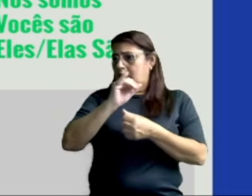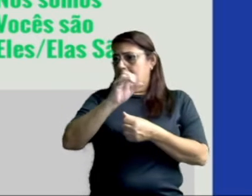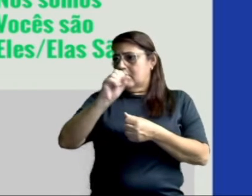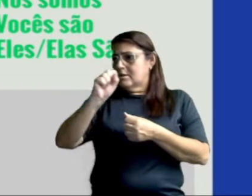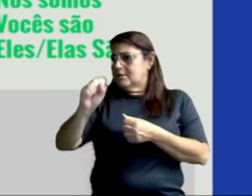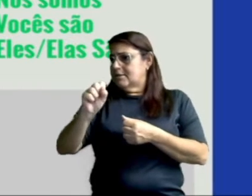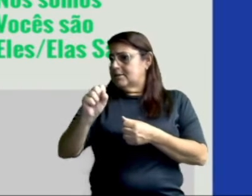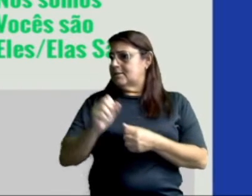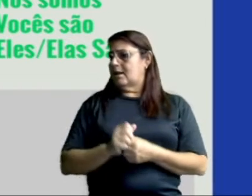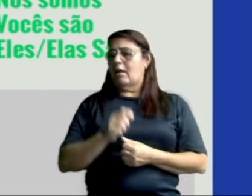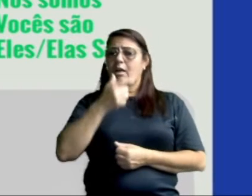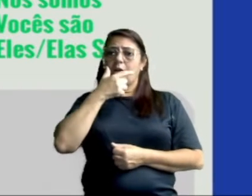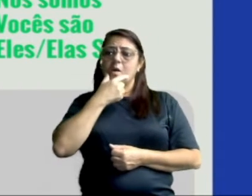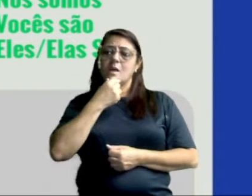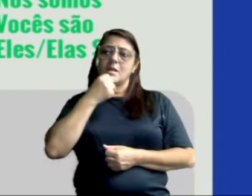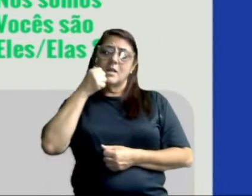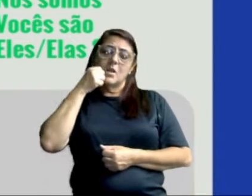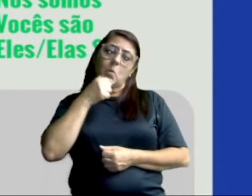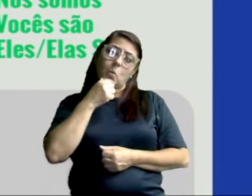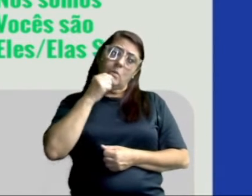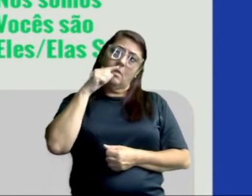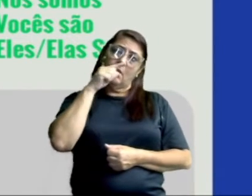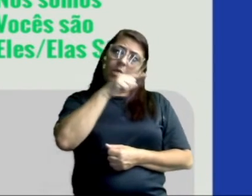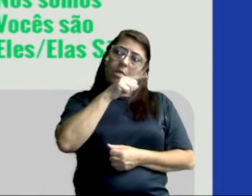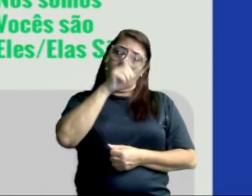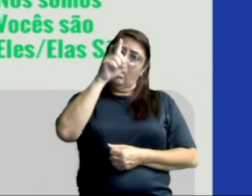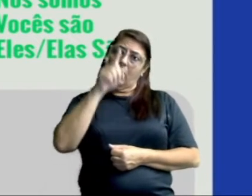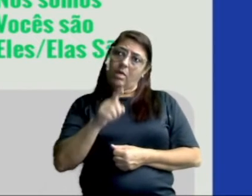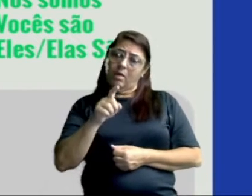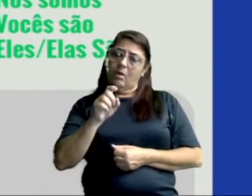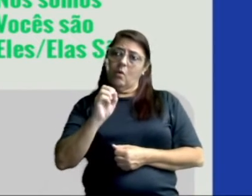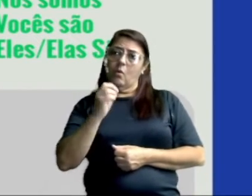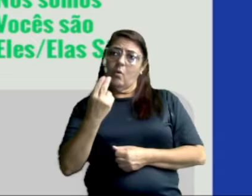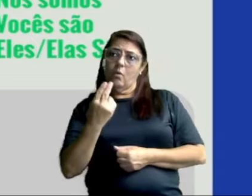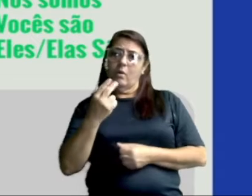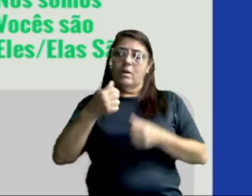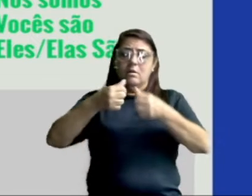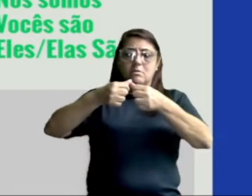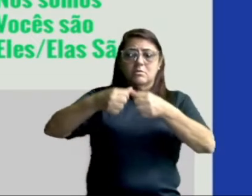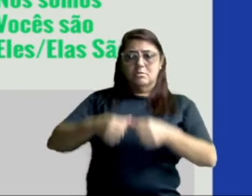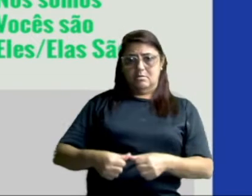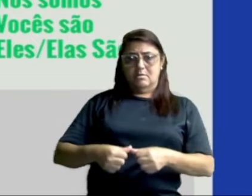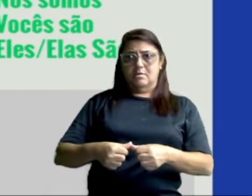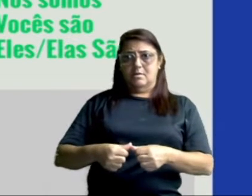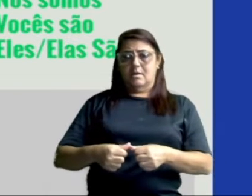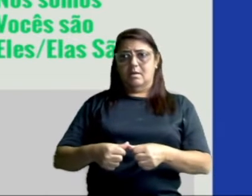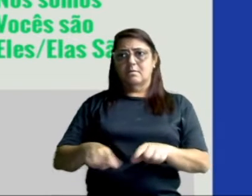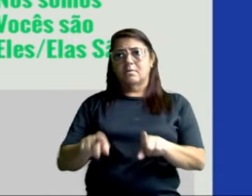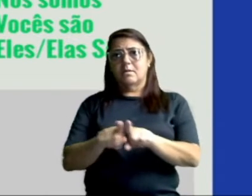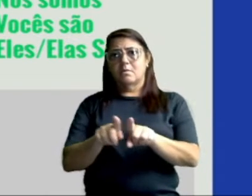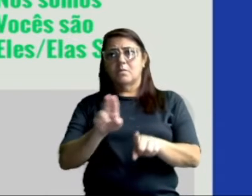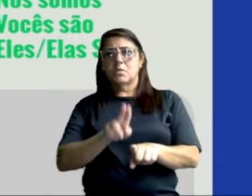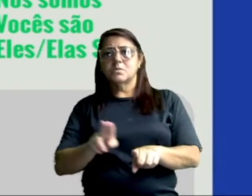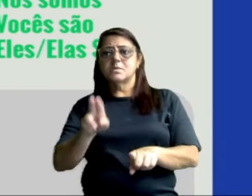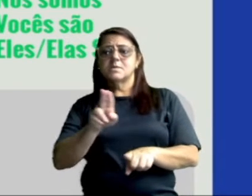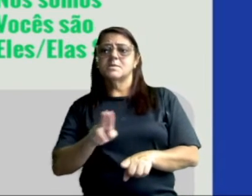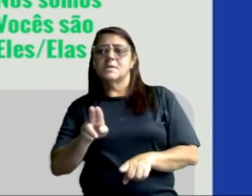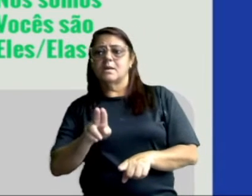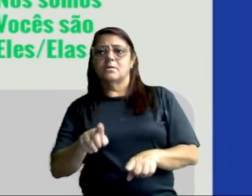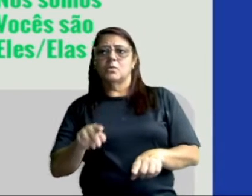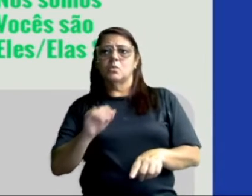ela é ou ela está. It is, ele ou ela é ou está. Ou também utilizado